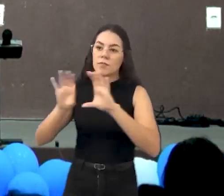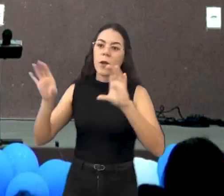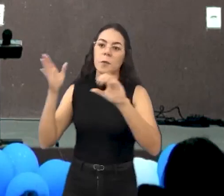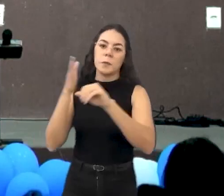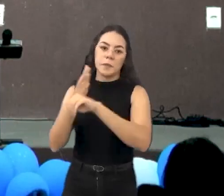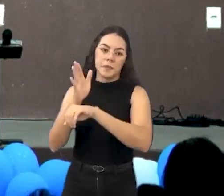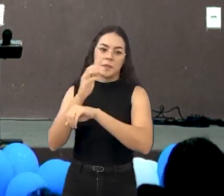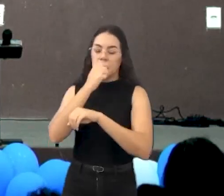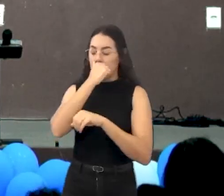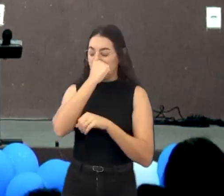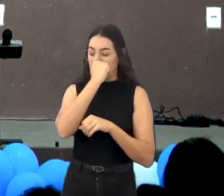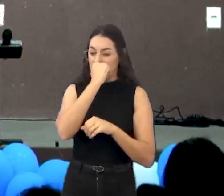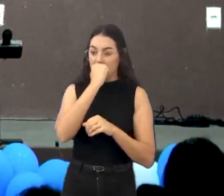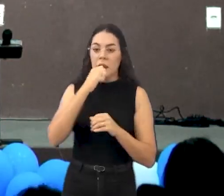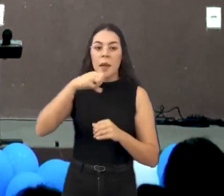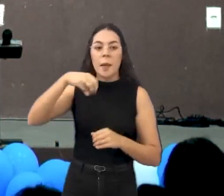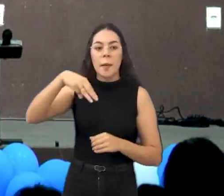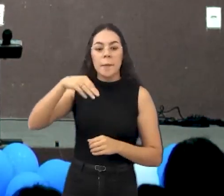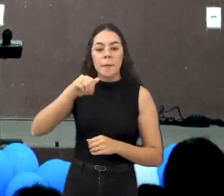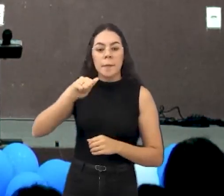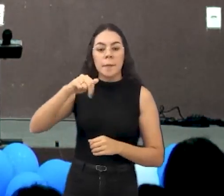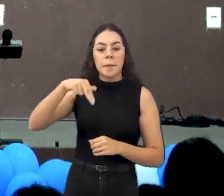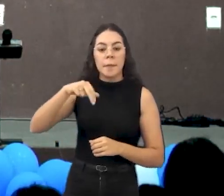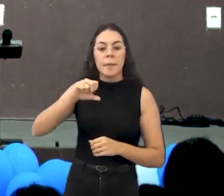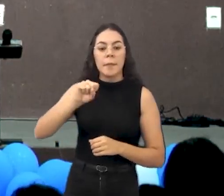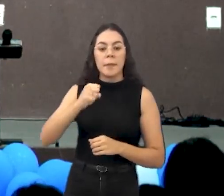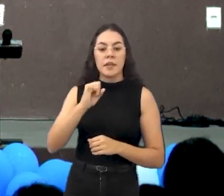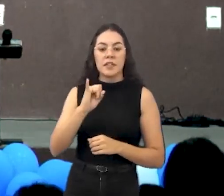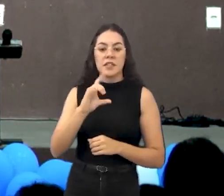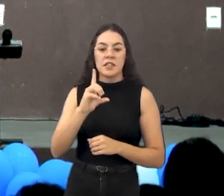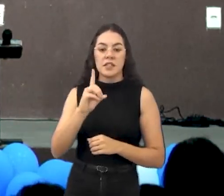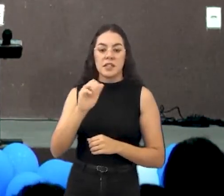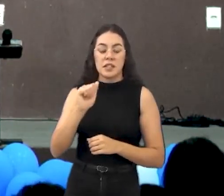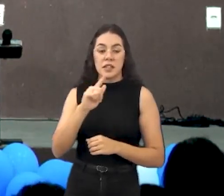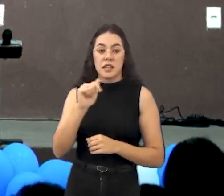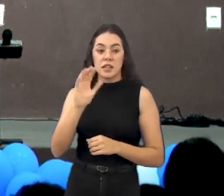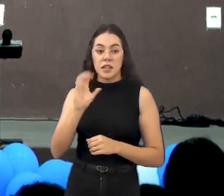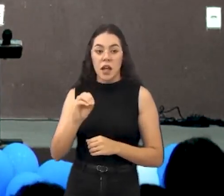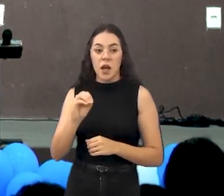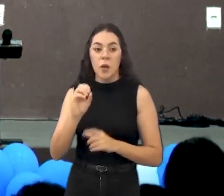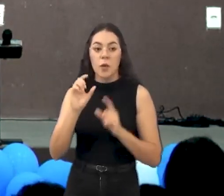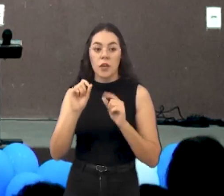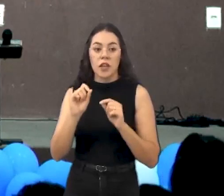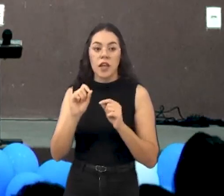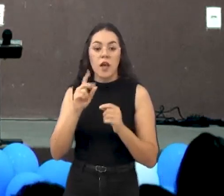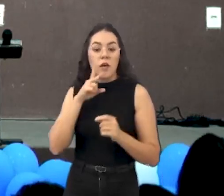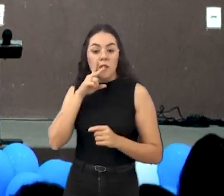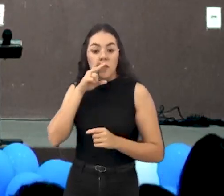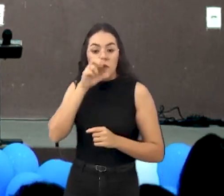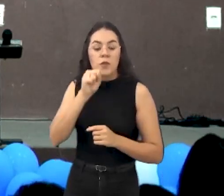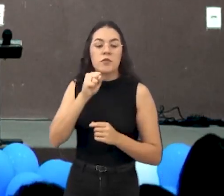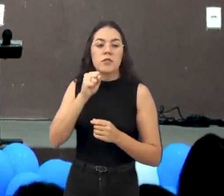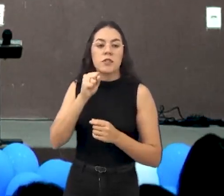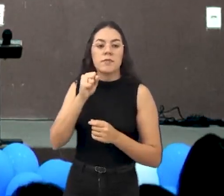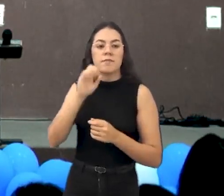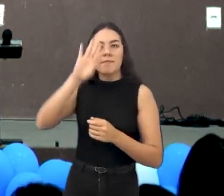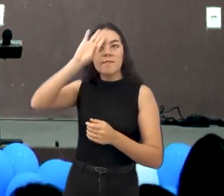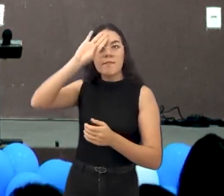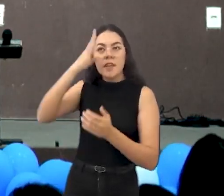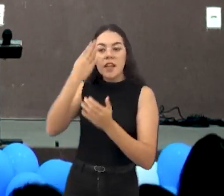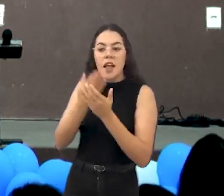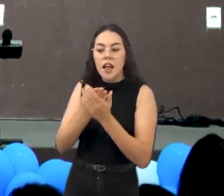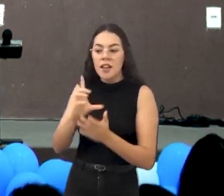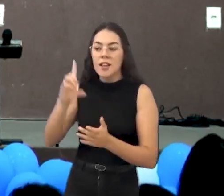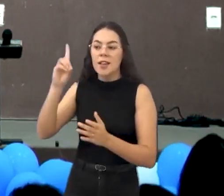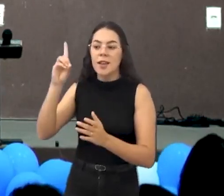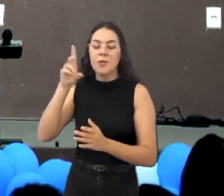Mansidão, segundo o conceito bíblico, não significa apatia ou covardia, mas uma força confiante na vontade e no poder de Deus. E por